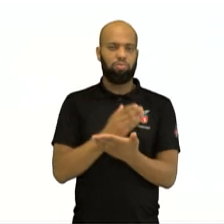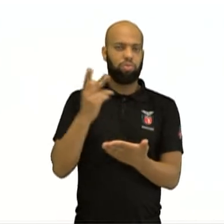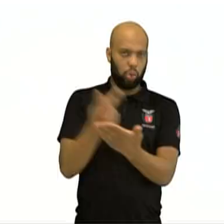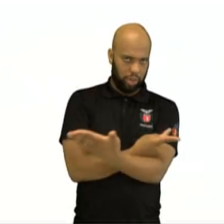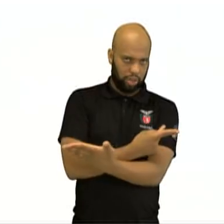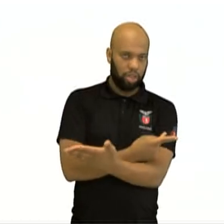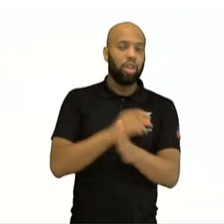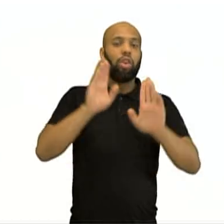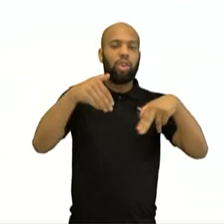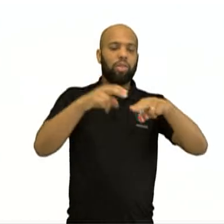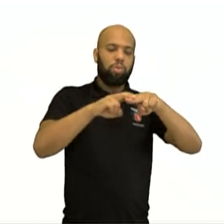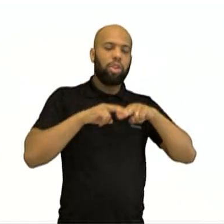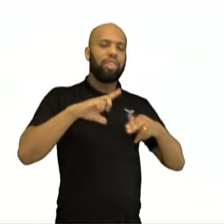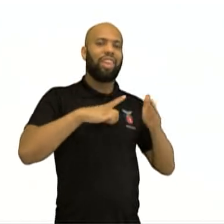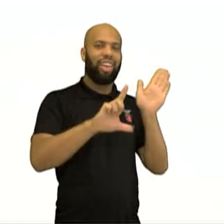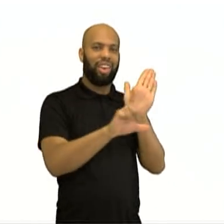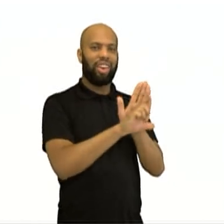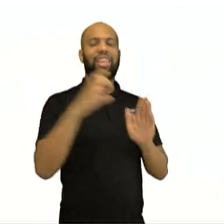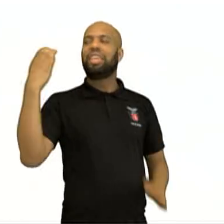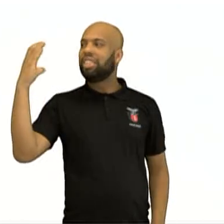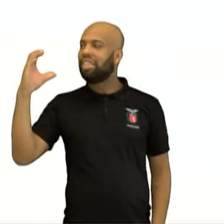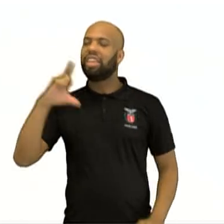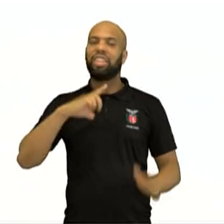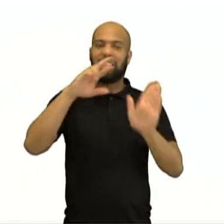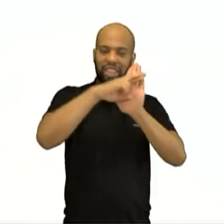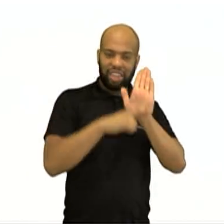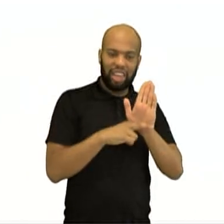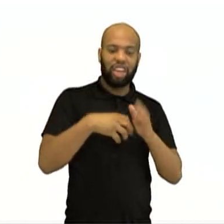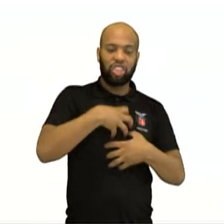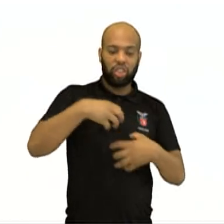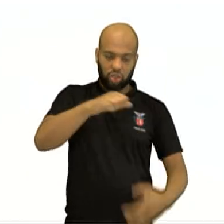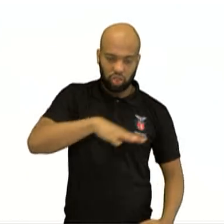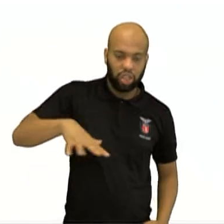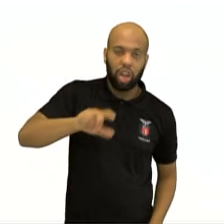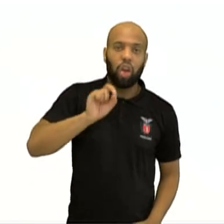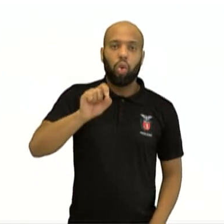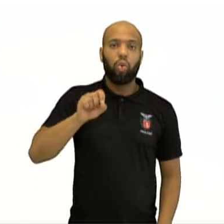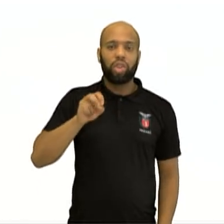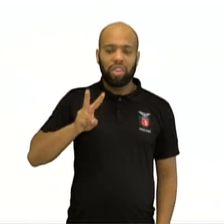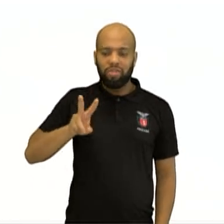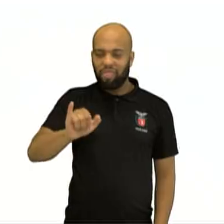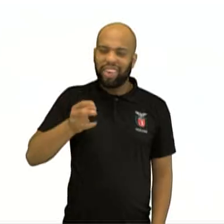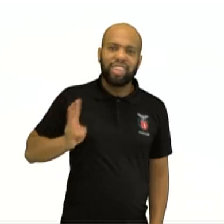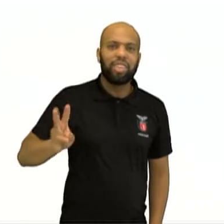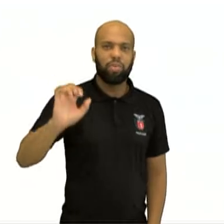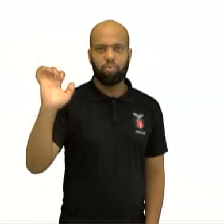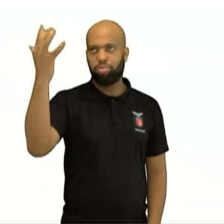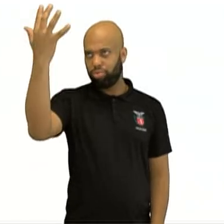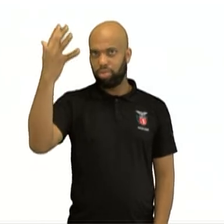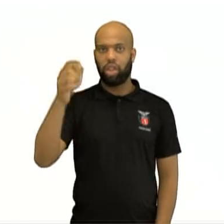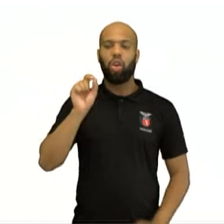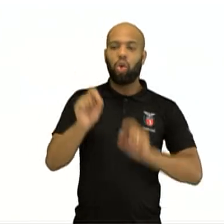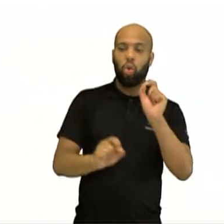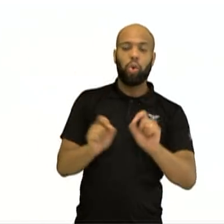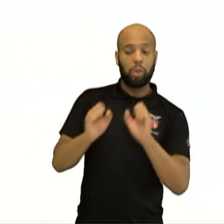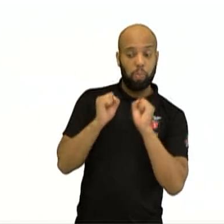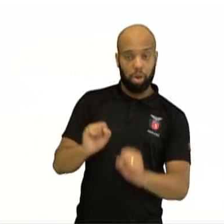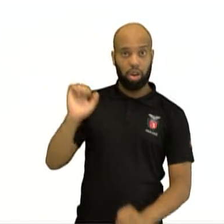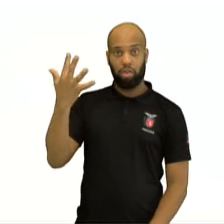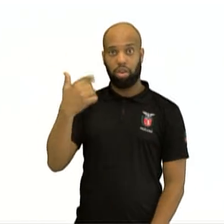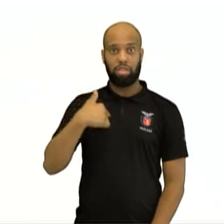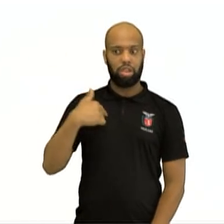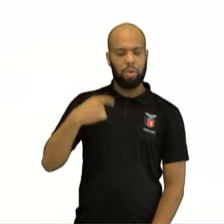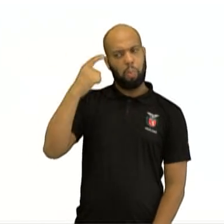científicas, elas nos trazem aí uma regra geral, aquilo que sempre vai acontecer, aquilo que é previsível que